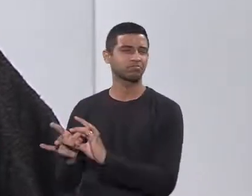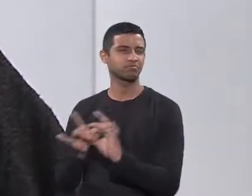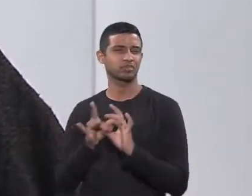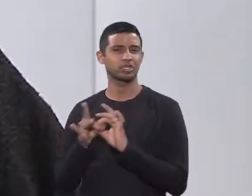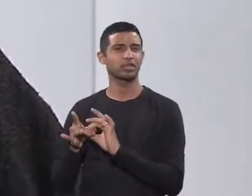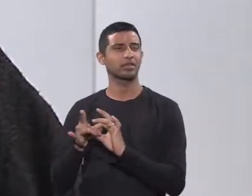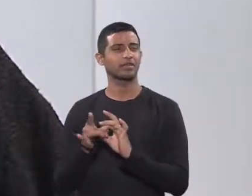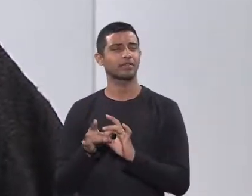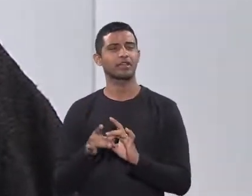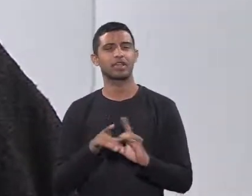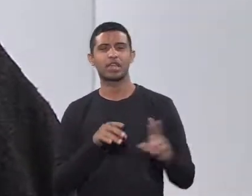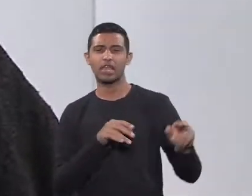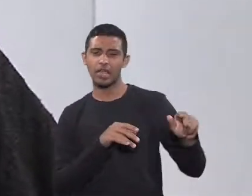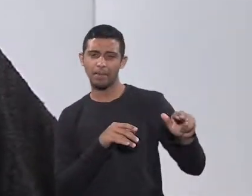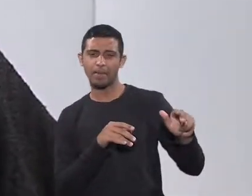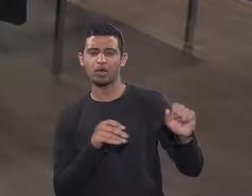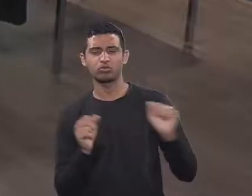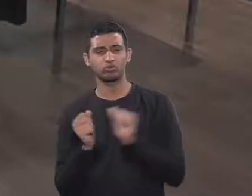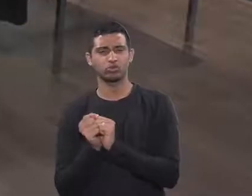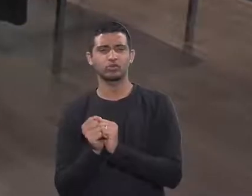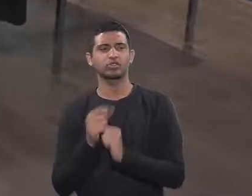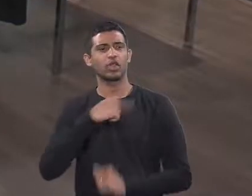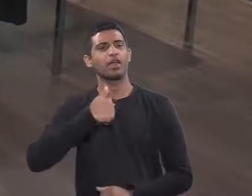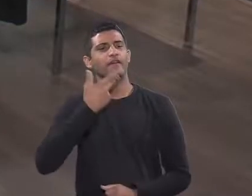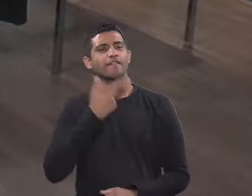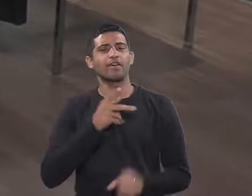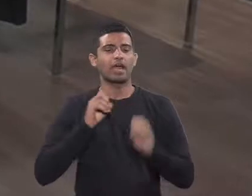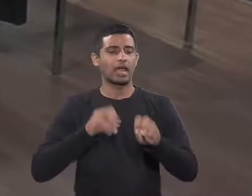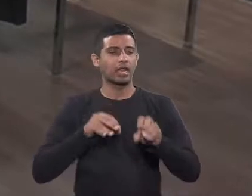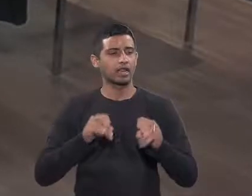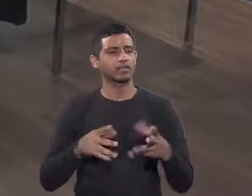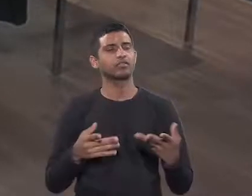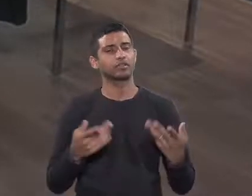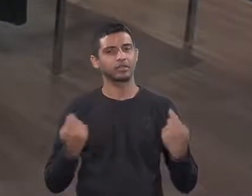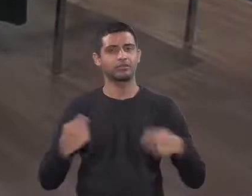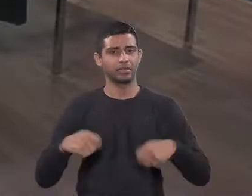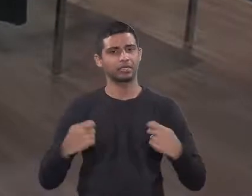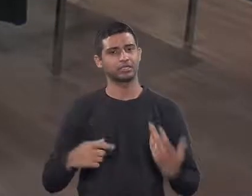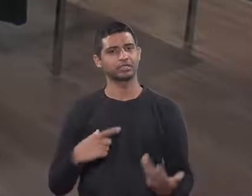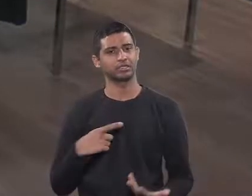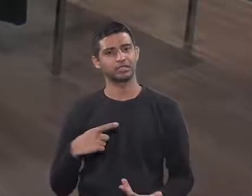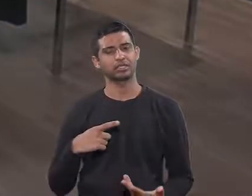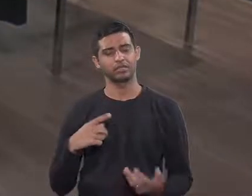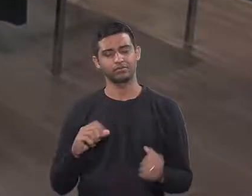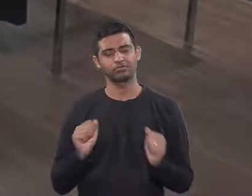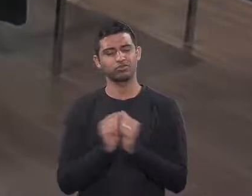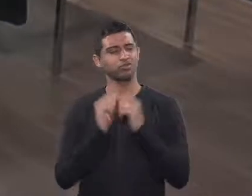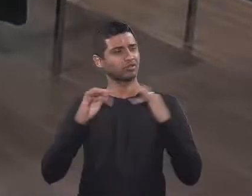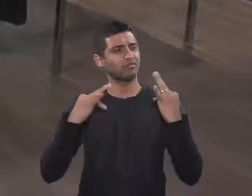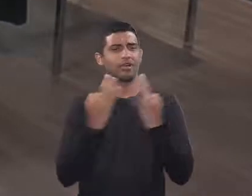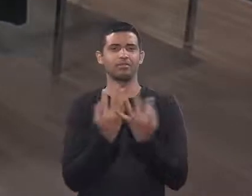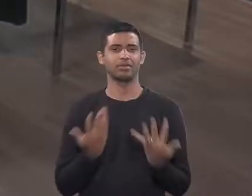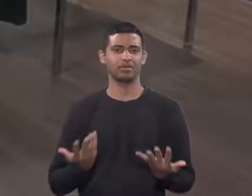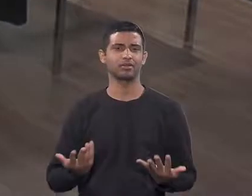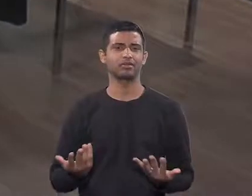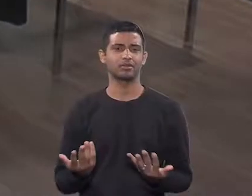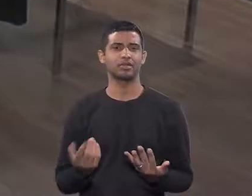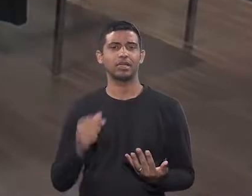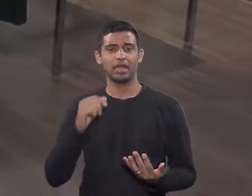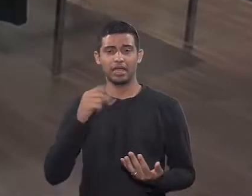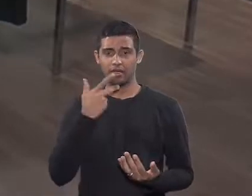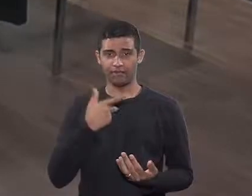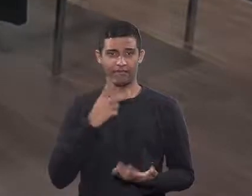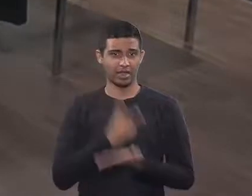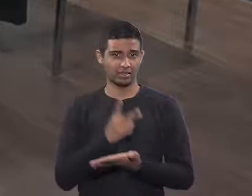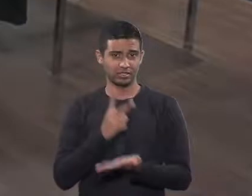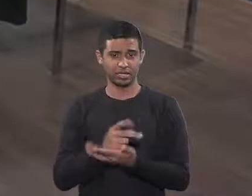os irmãos. Que a gente fala aqui sempre na educação, tá até na caneca, enfim, eu falo todo o programa que a educação, se você não